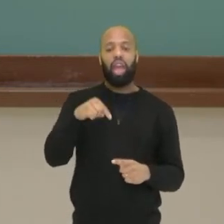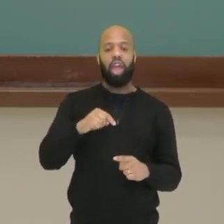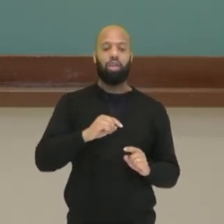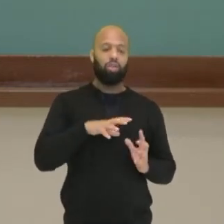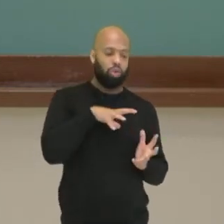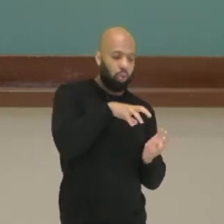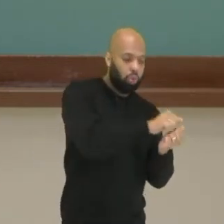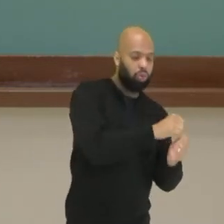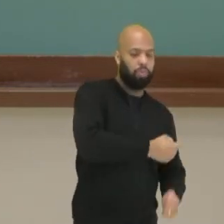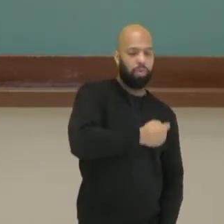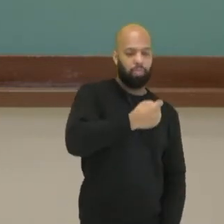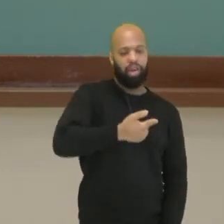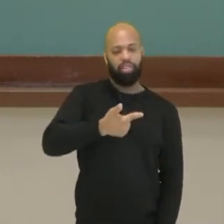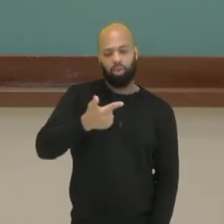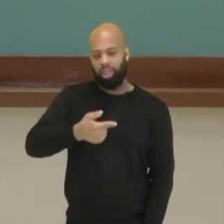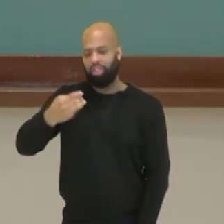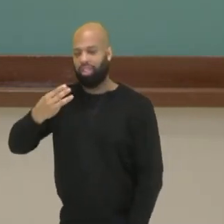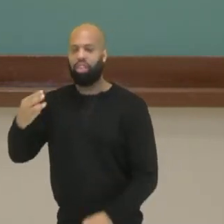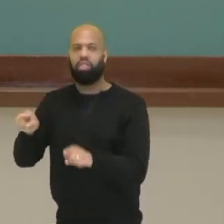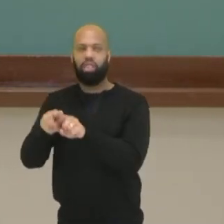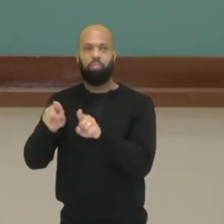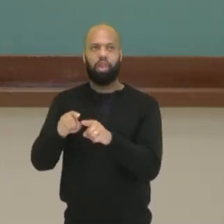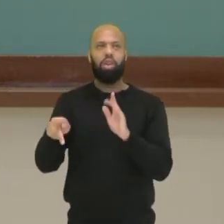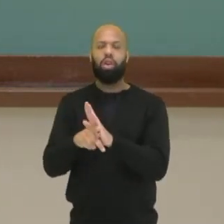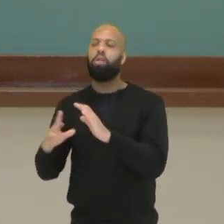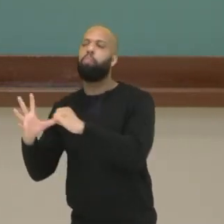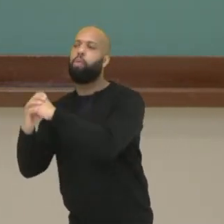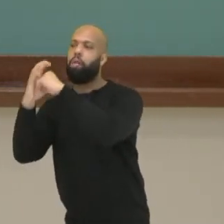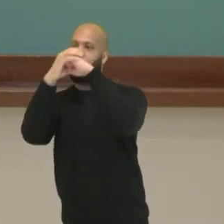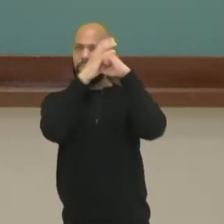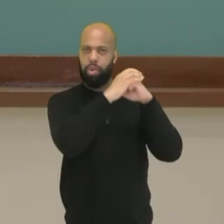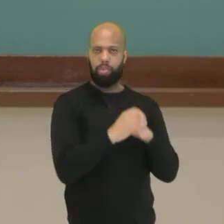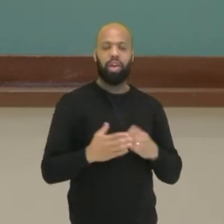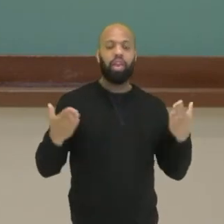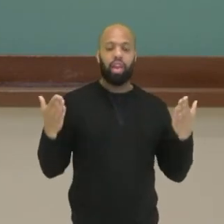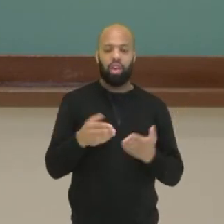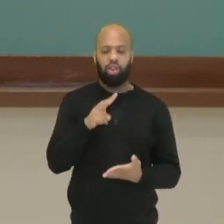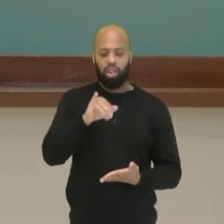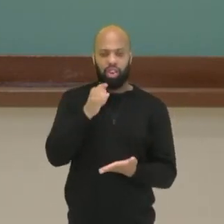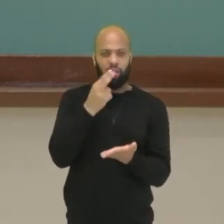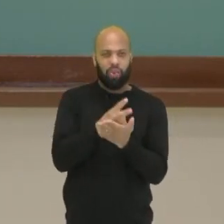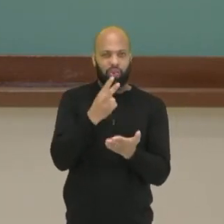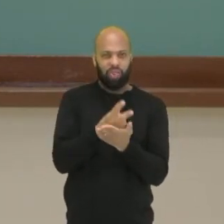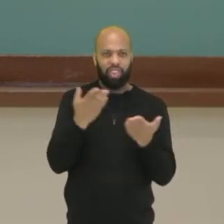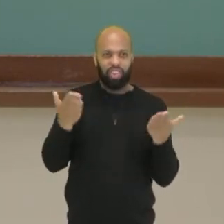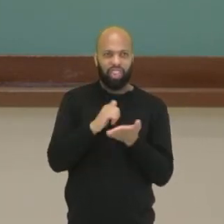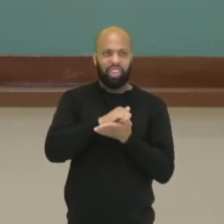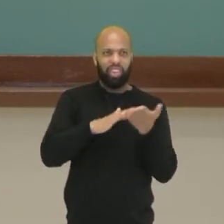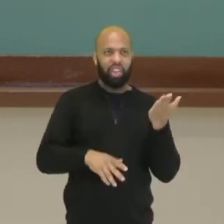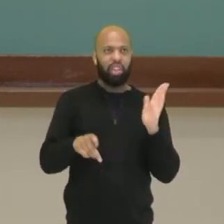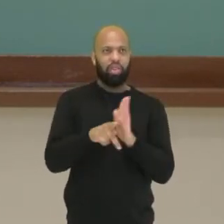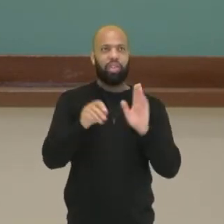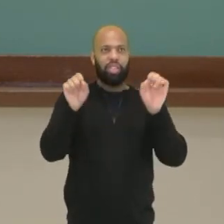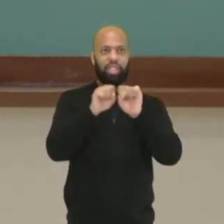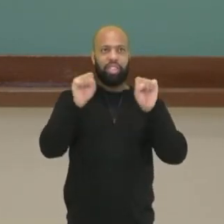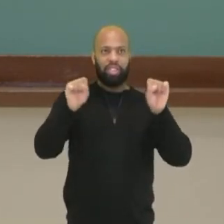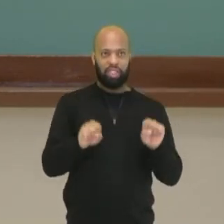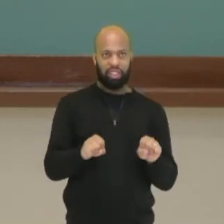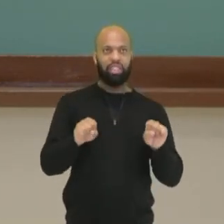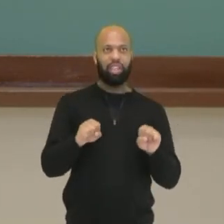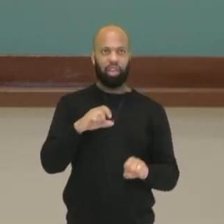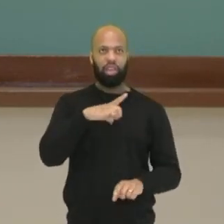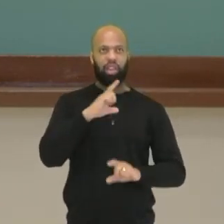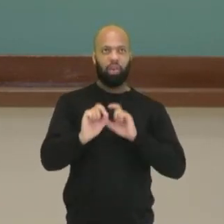para os secundários, como vocês viram já em teias alimentares. Mas vamos continuar o mão na massa falando daquele mesmo ecossistema. Já rendeu ali,